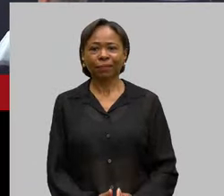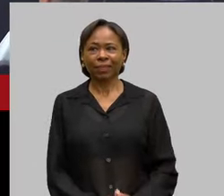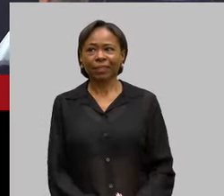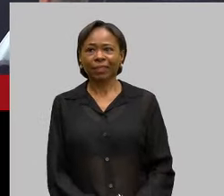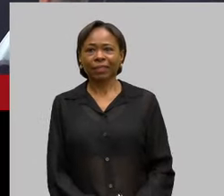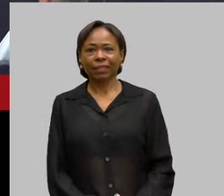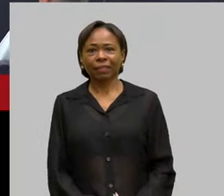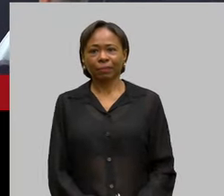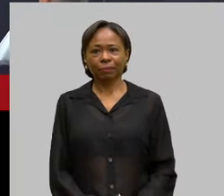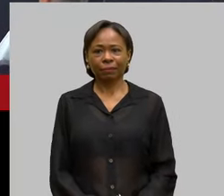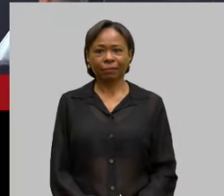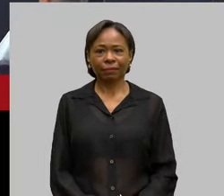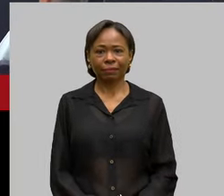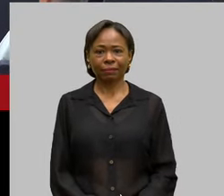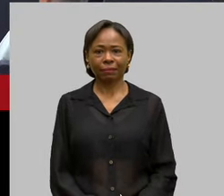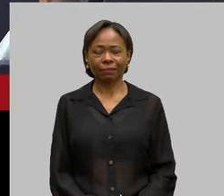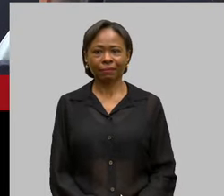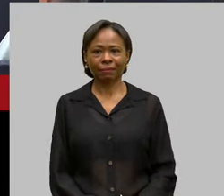quer